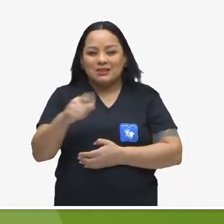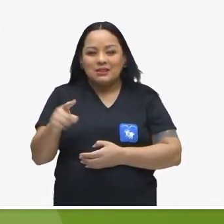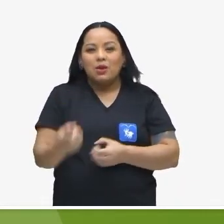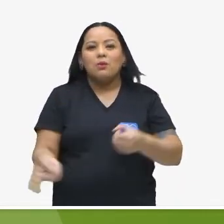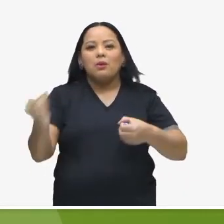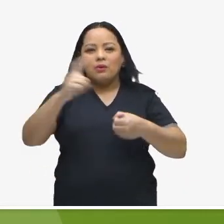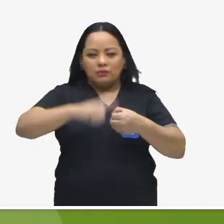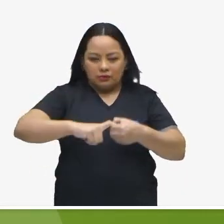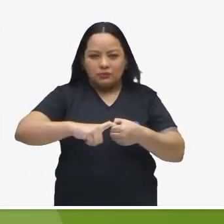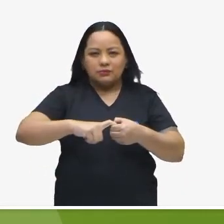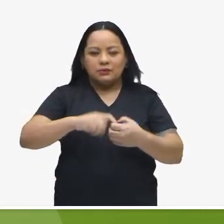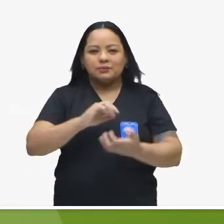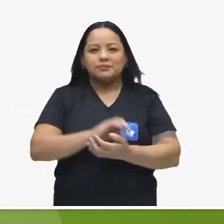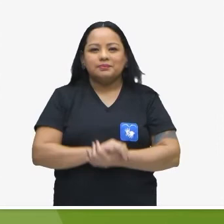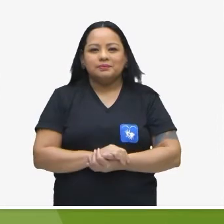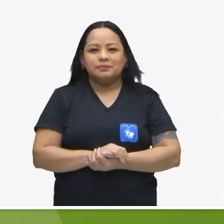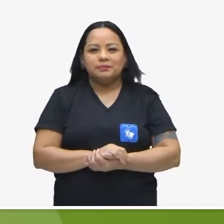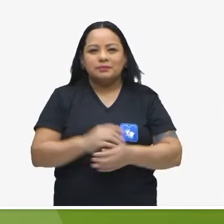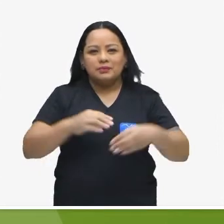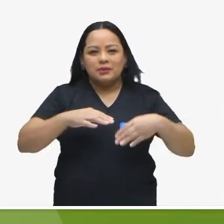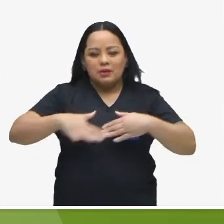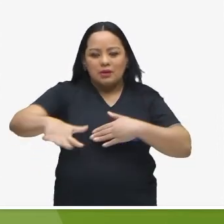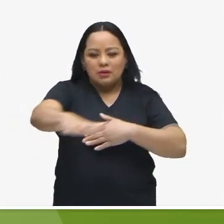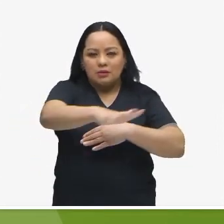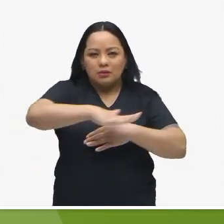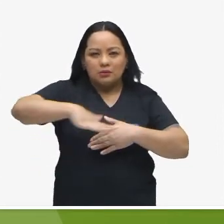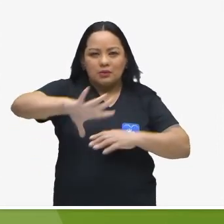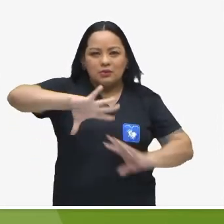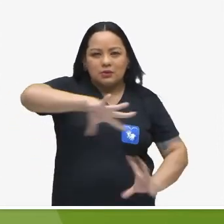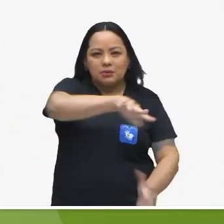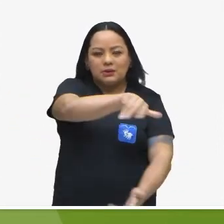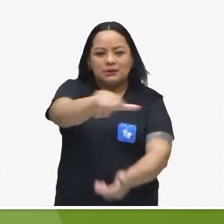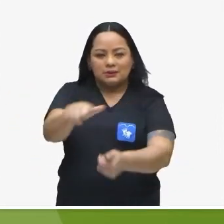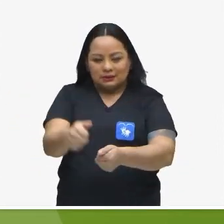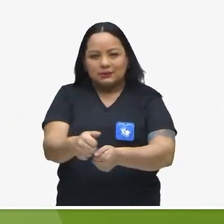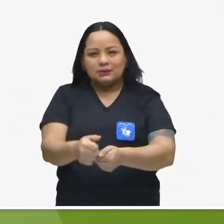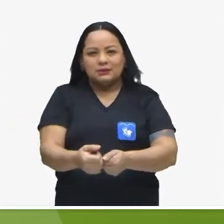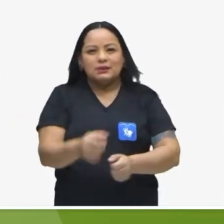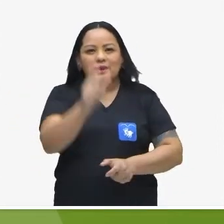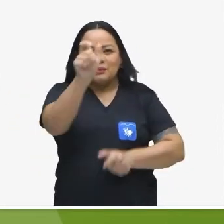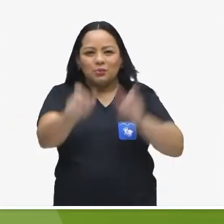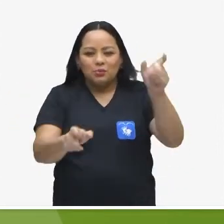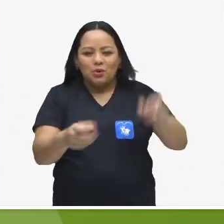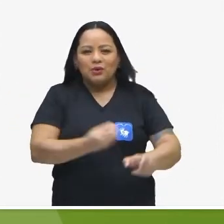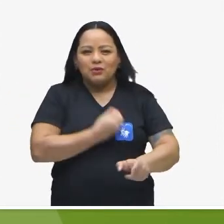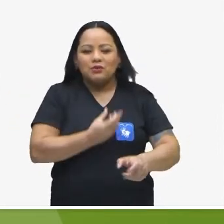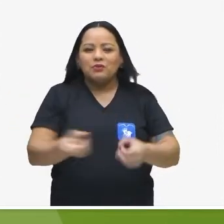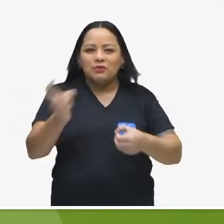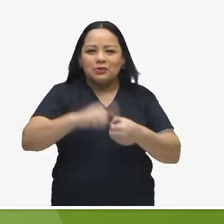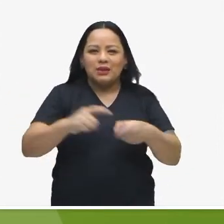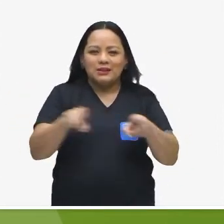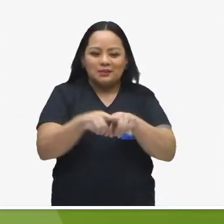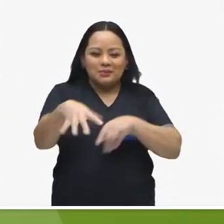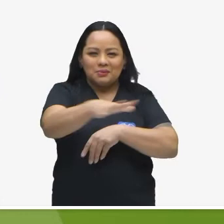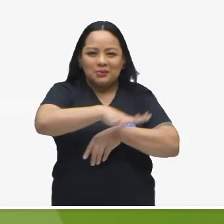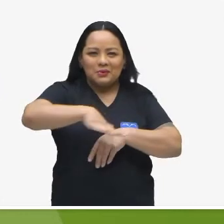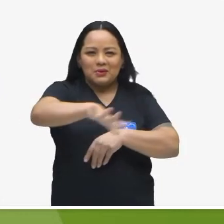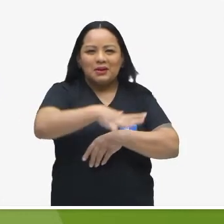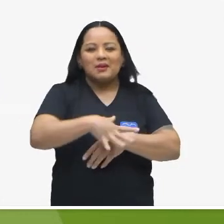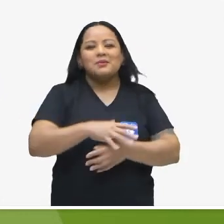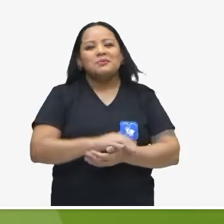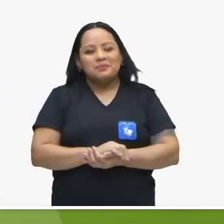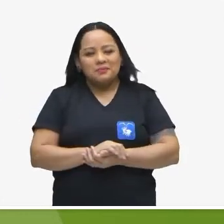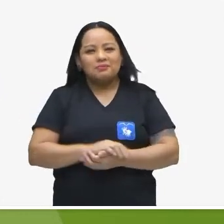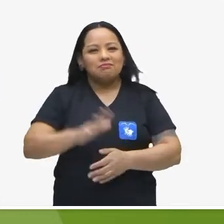voltar, né, para a superfície do nosso planeta, vai voltar para os seres vivos aí e para o meio ambiente, para o ecossistema